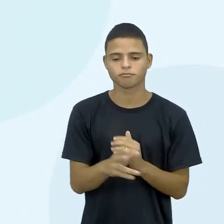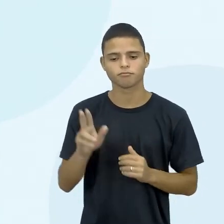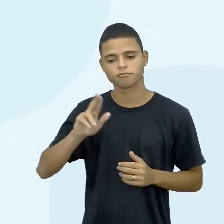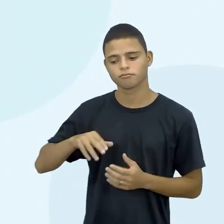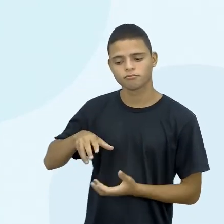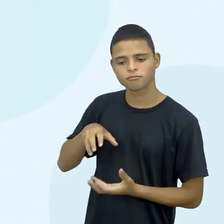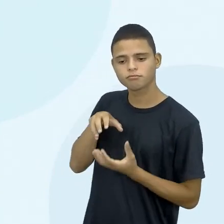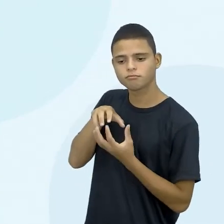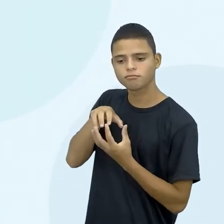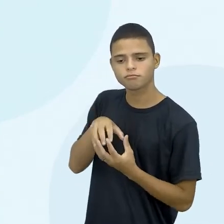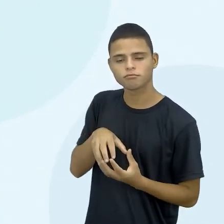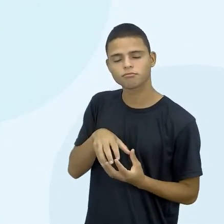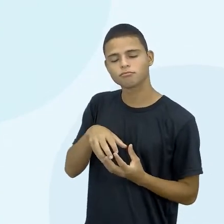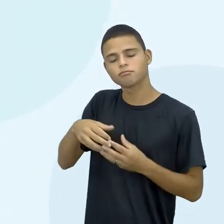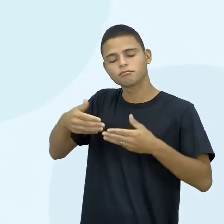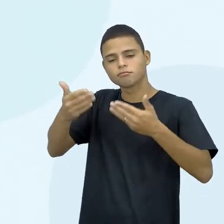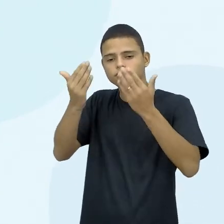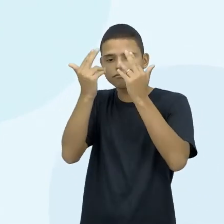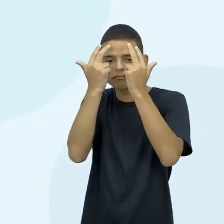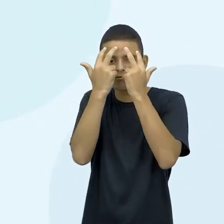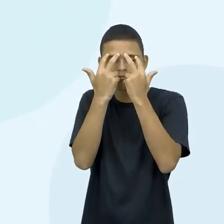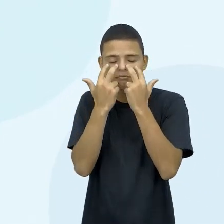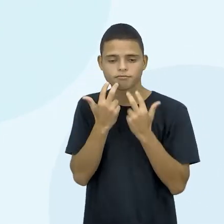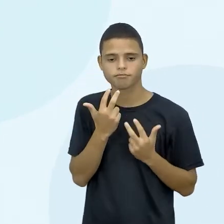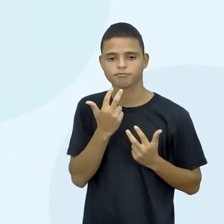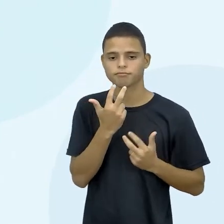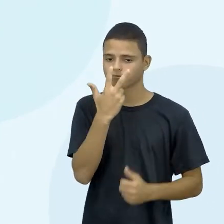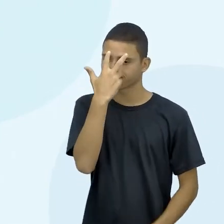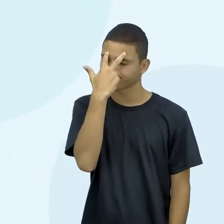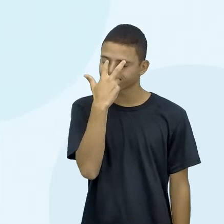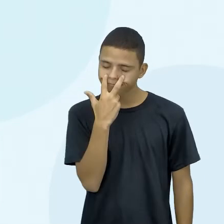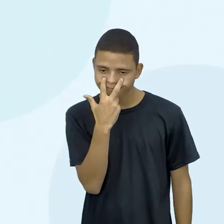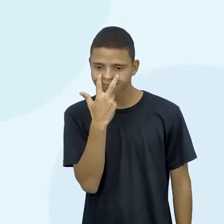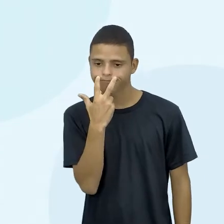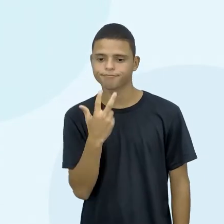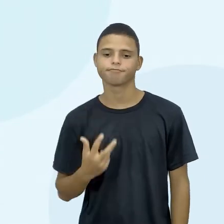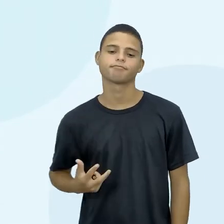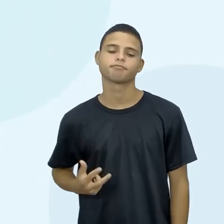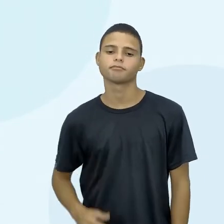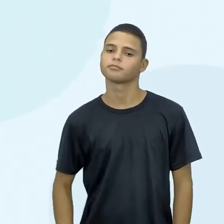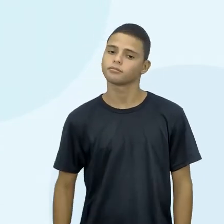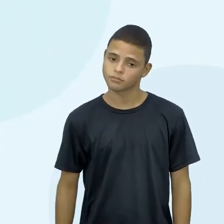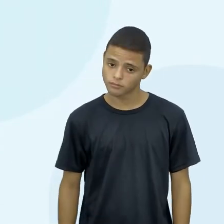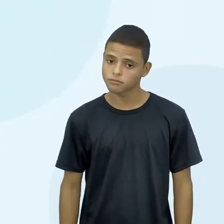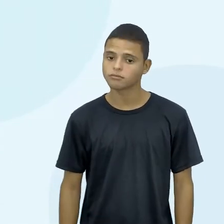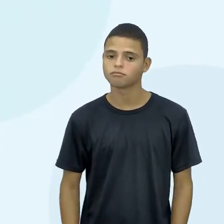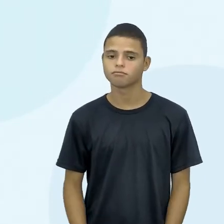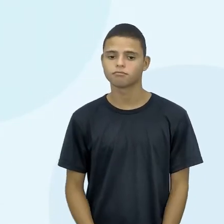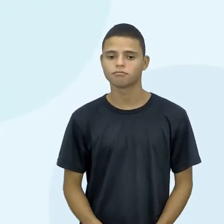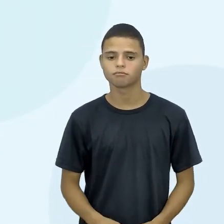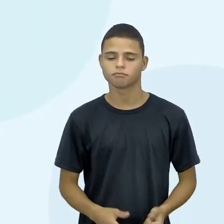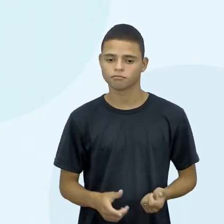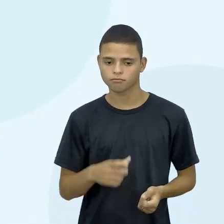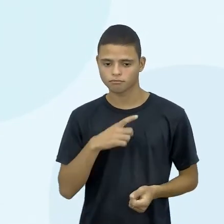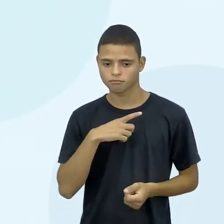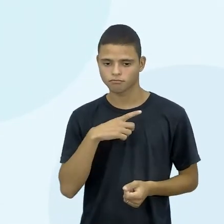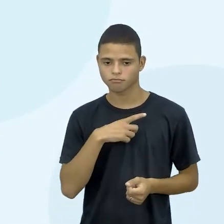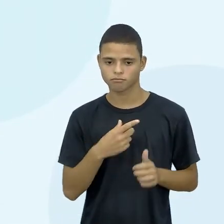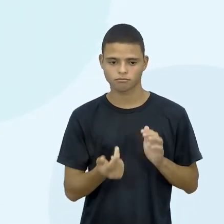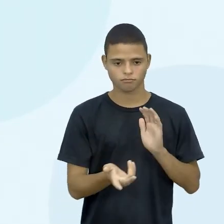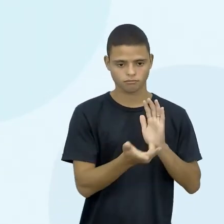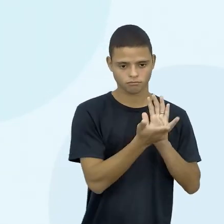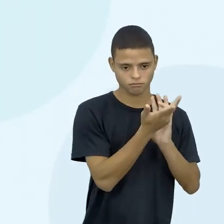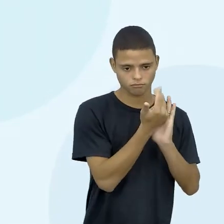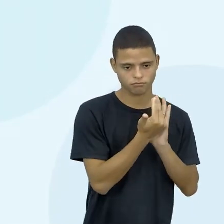bola sem enxergar, buscando outros sentidos para a atividade. No centro, eu tenho uma imagem que